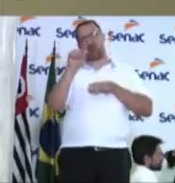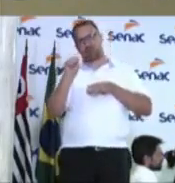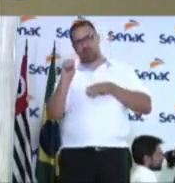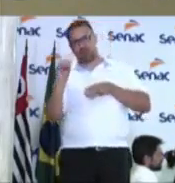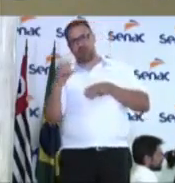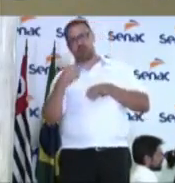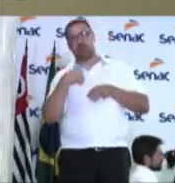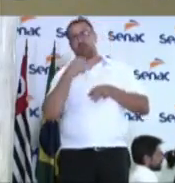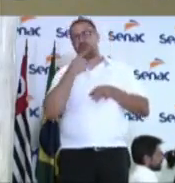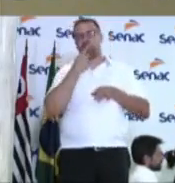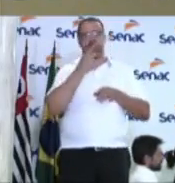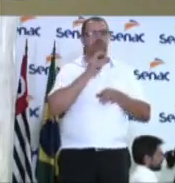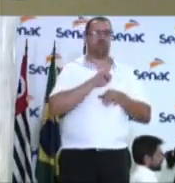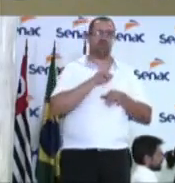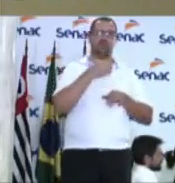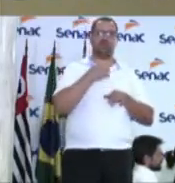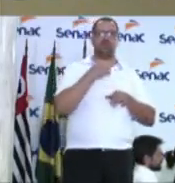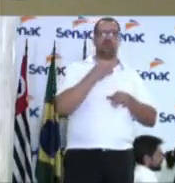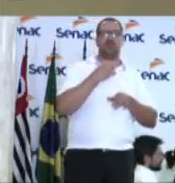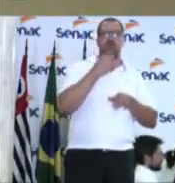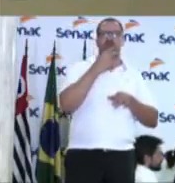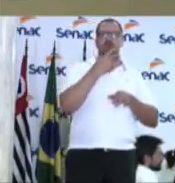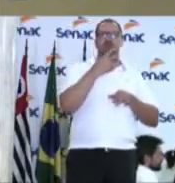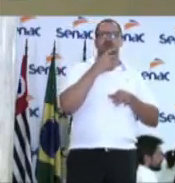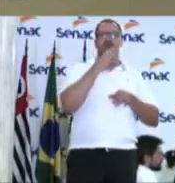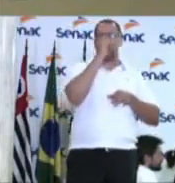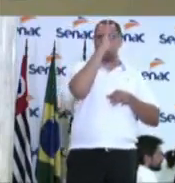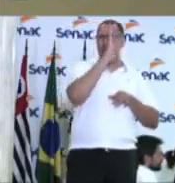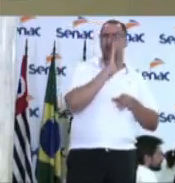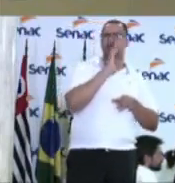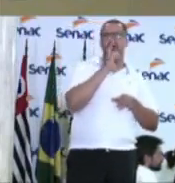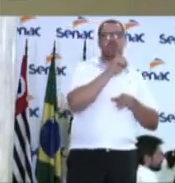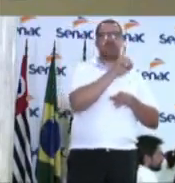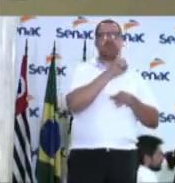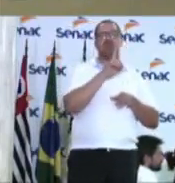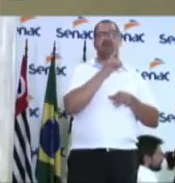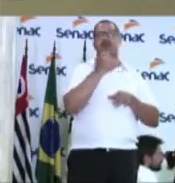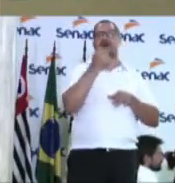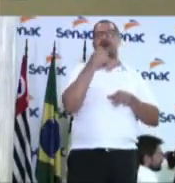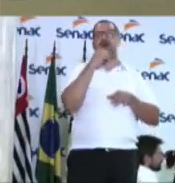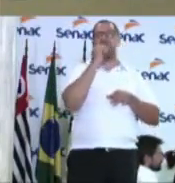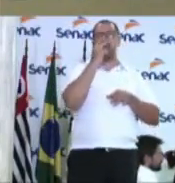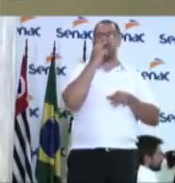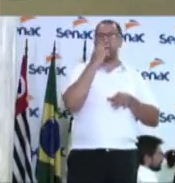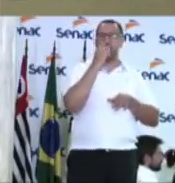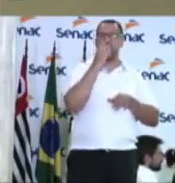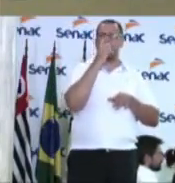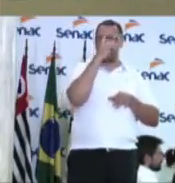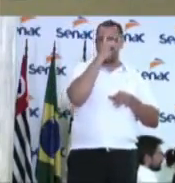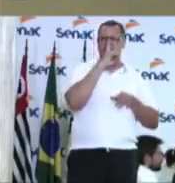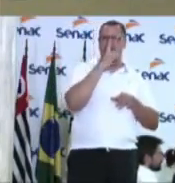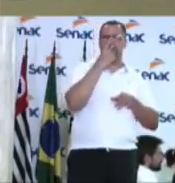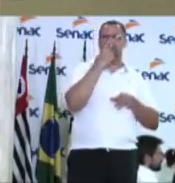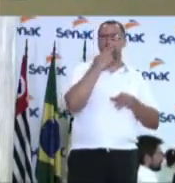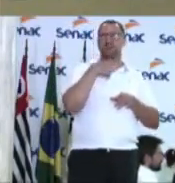ali. A pessoa não está usando amarelo, a pessoa está usando vermelho, e vermelho é do meu concorrente. Como é que você faz para lidar,